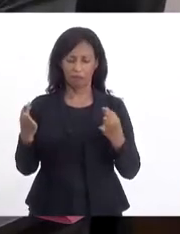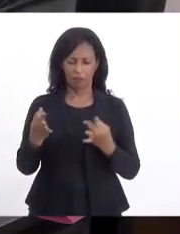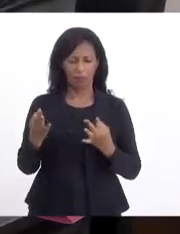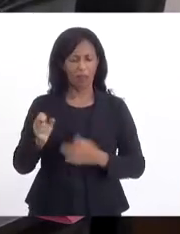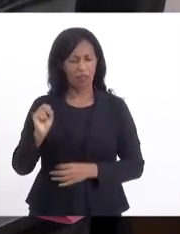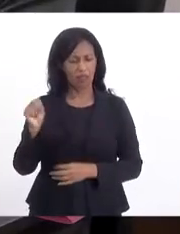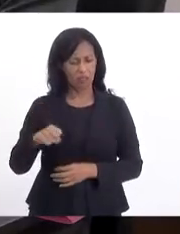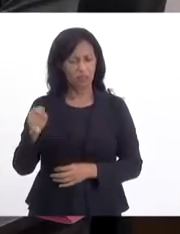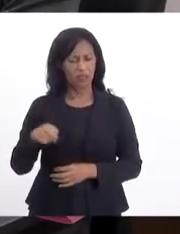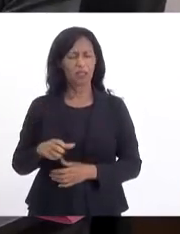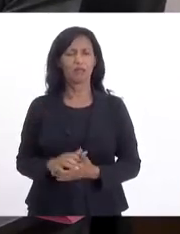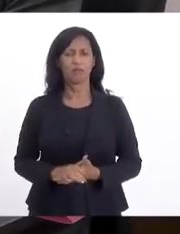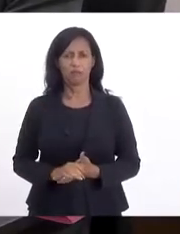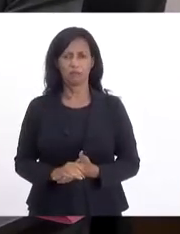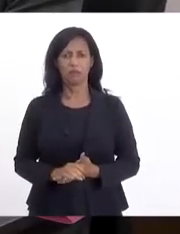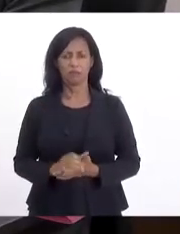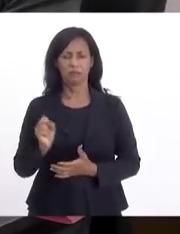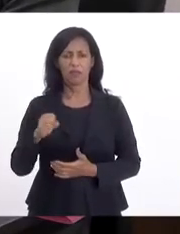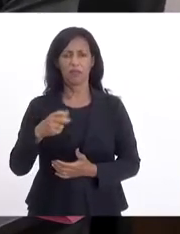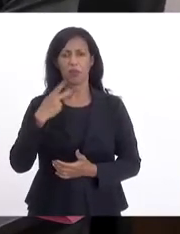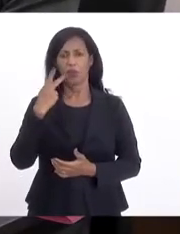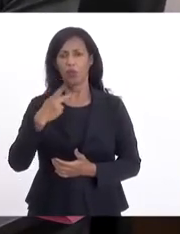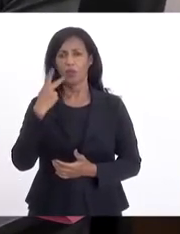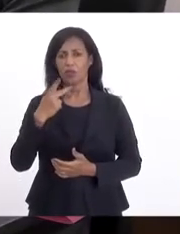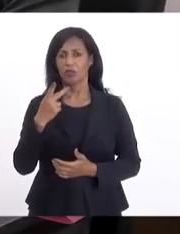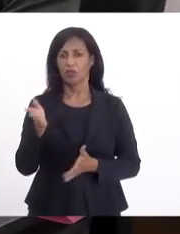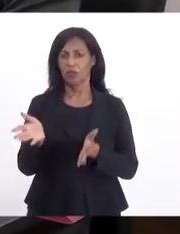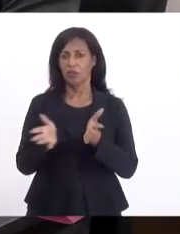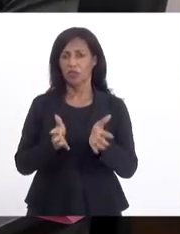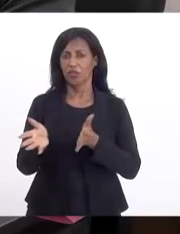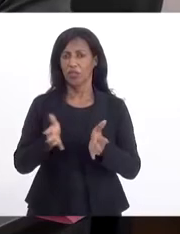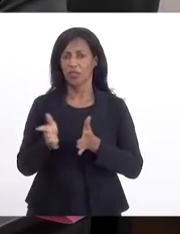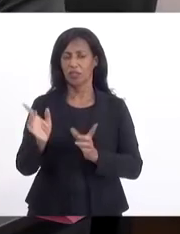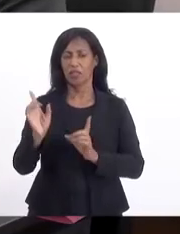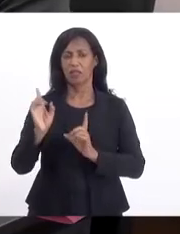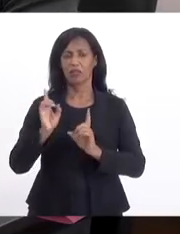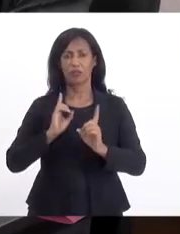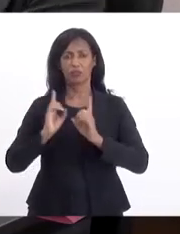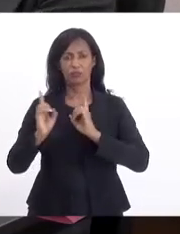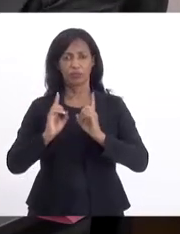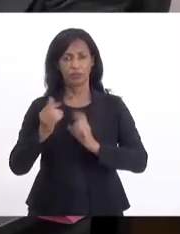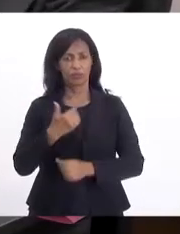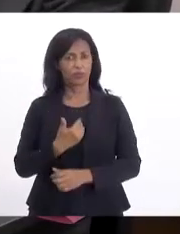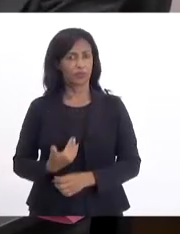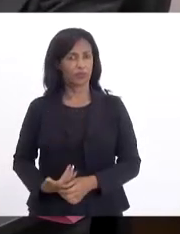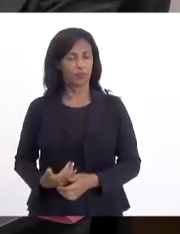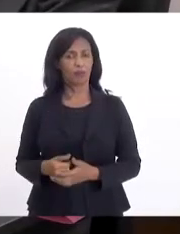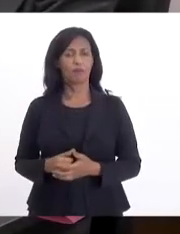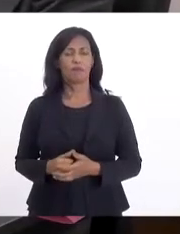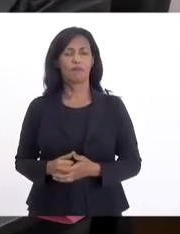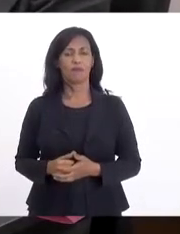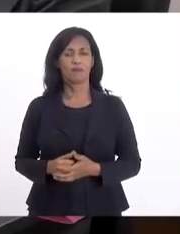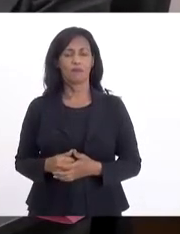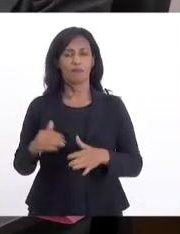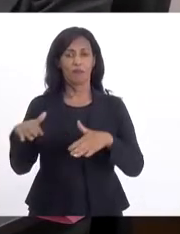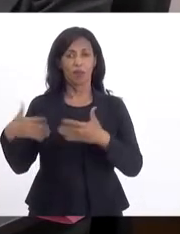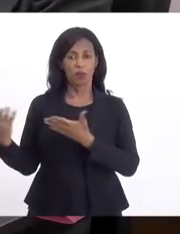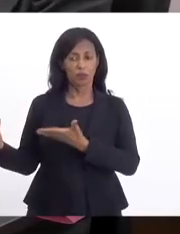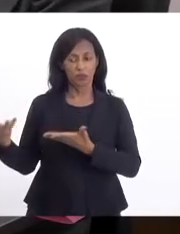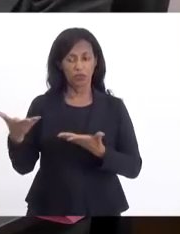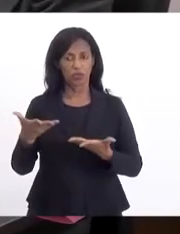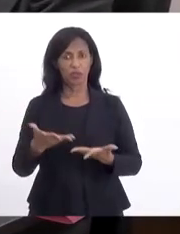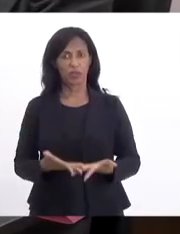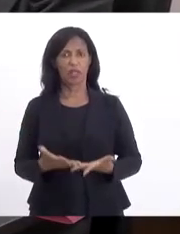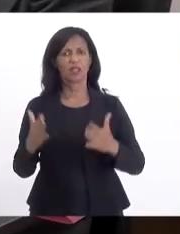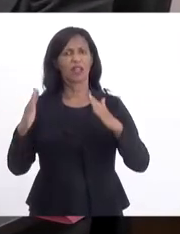E, inclusive, né, quando a gente fala de acesso aos debates públicos, e quando a gente traz, a gente